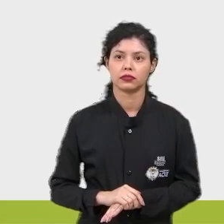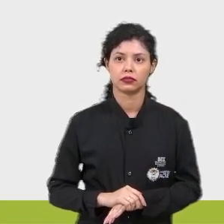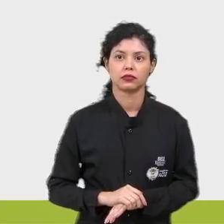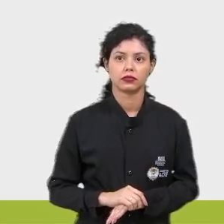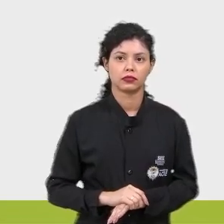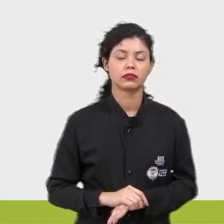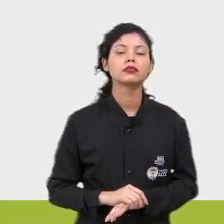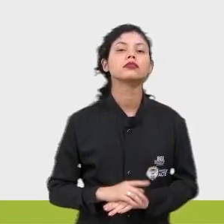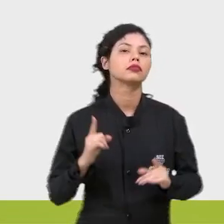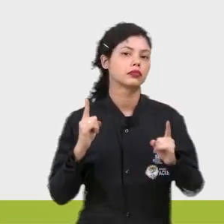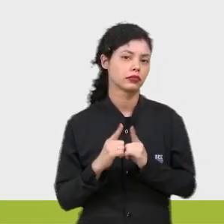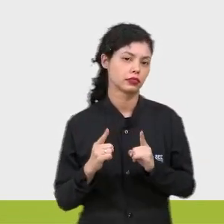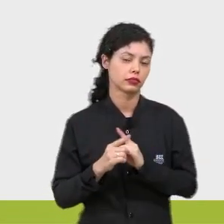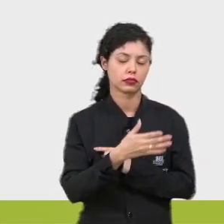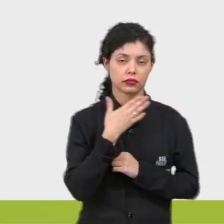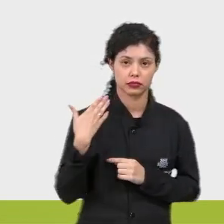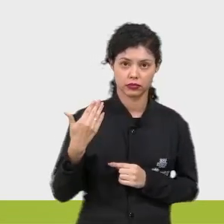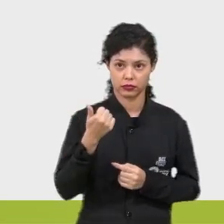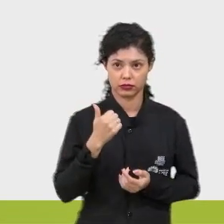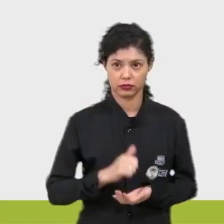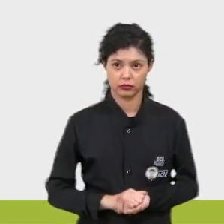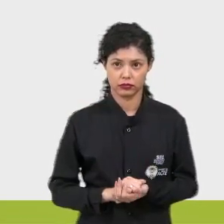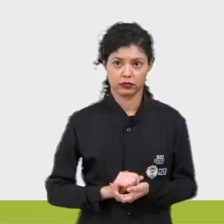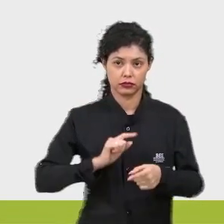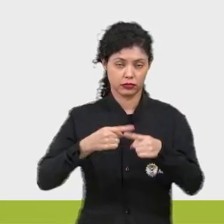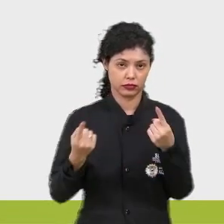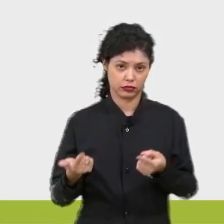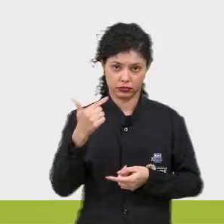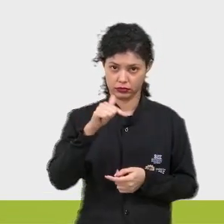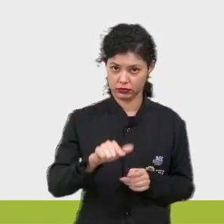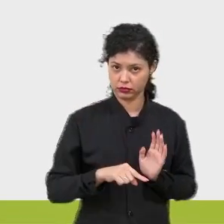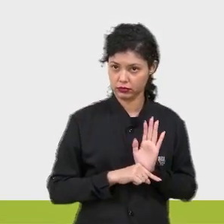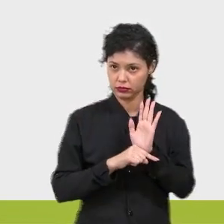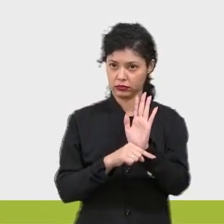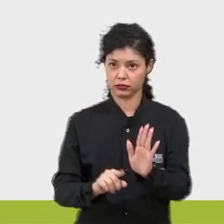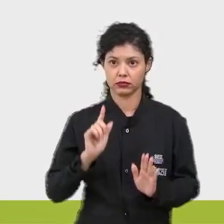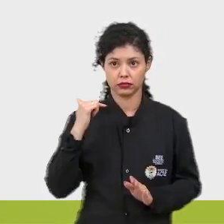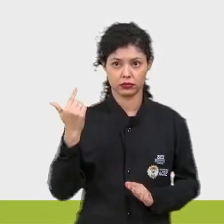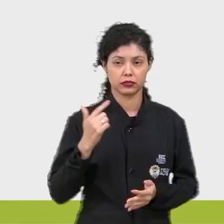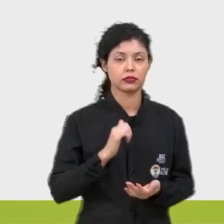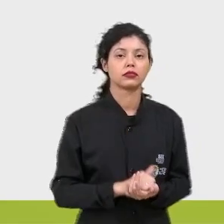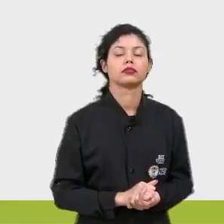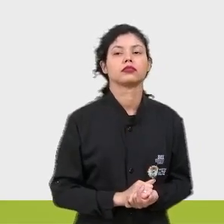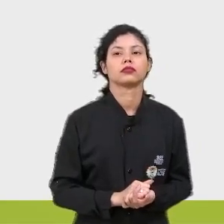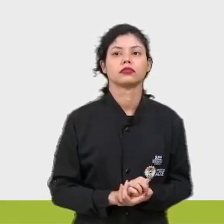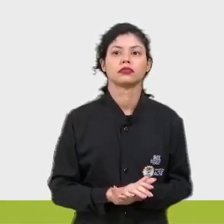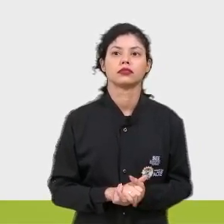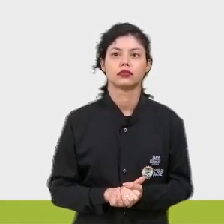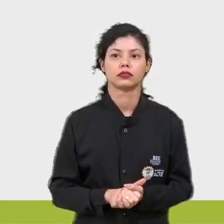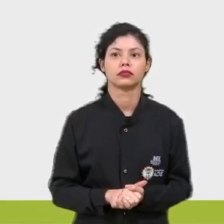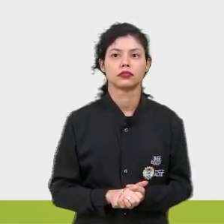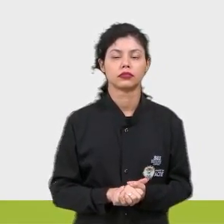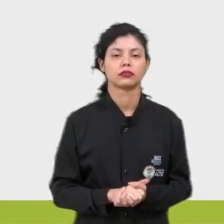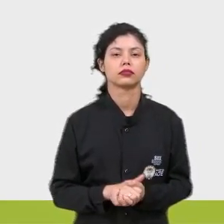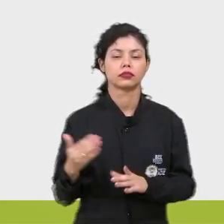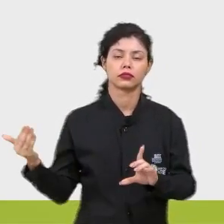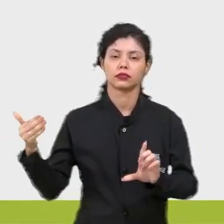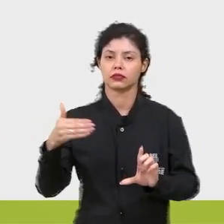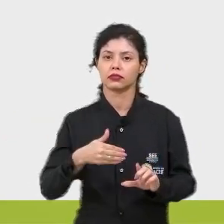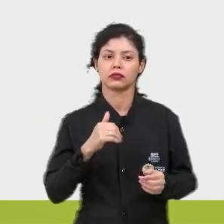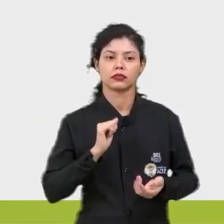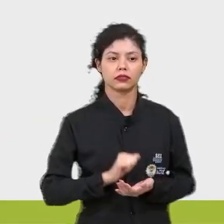O serviço deveria ser melhor. Mais uma vez a representação de outra paciente, né, de alguém que tem